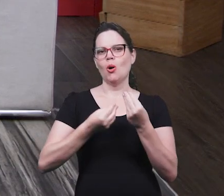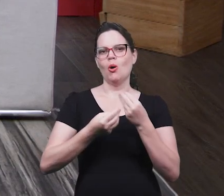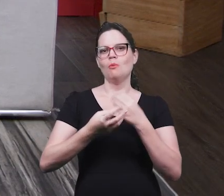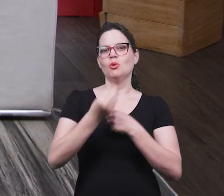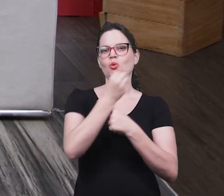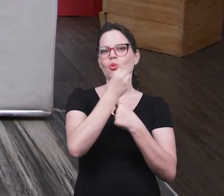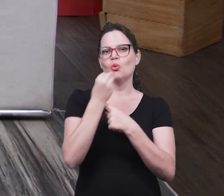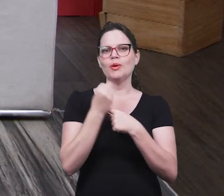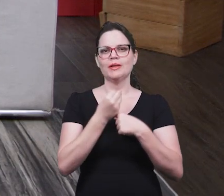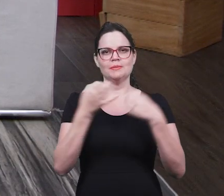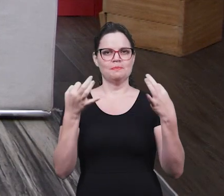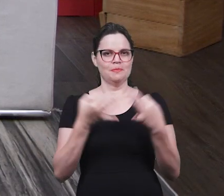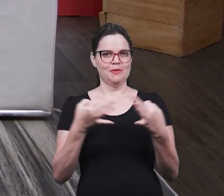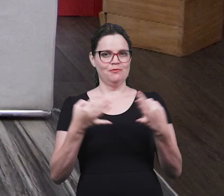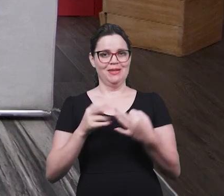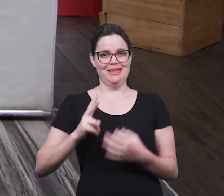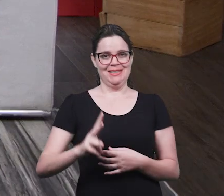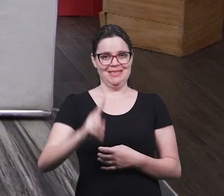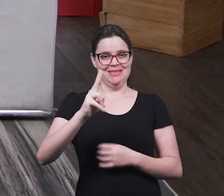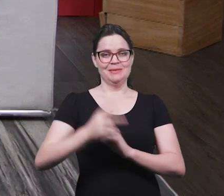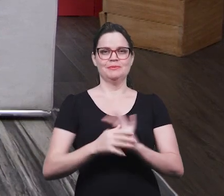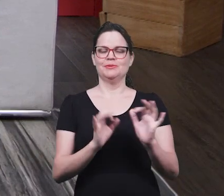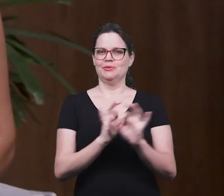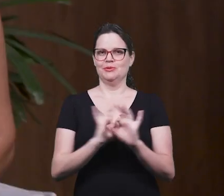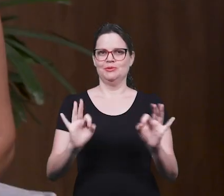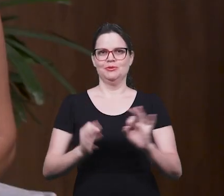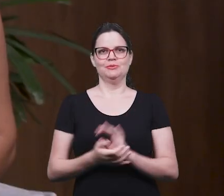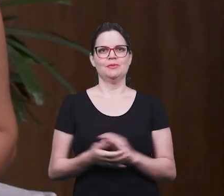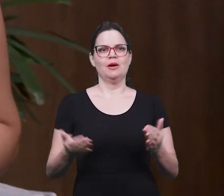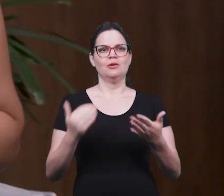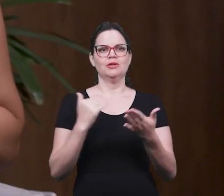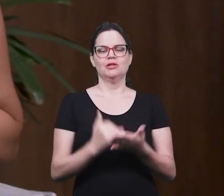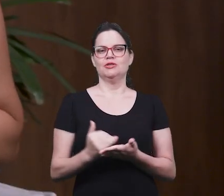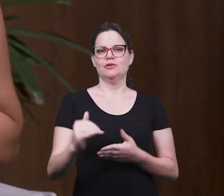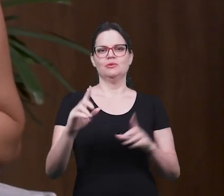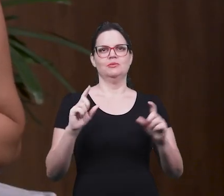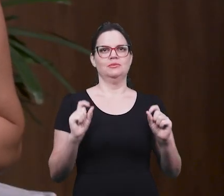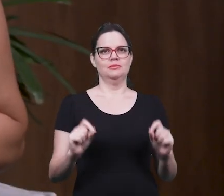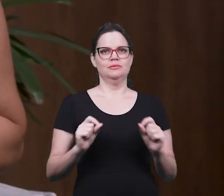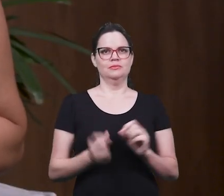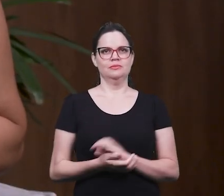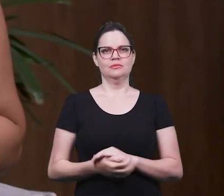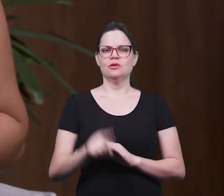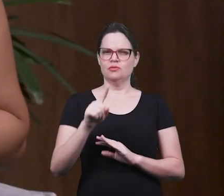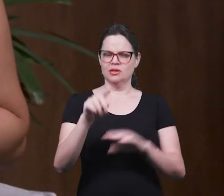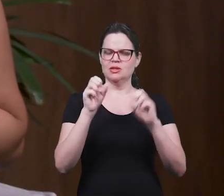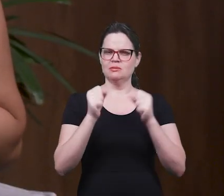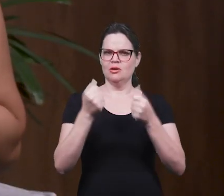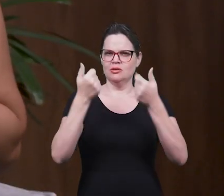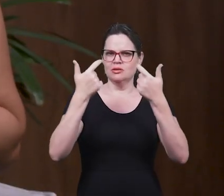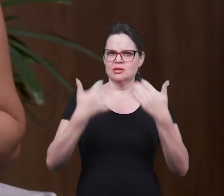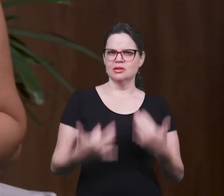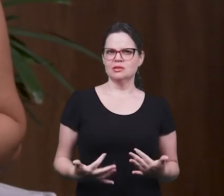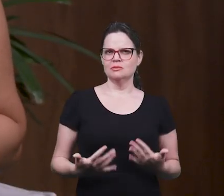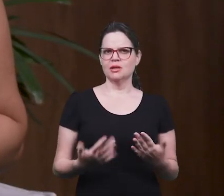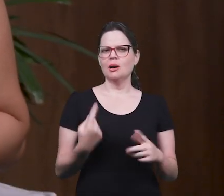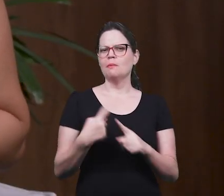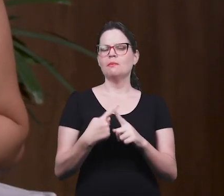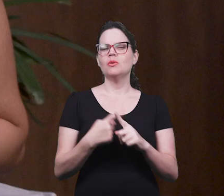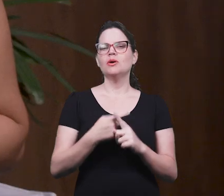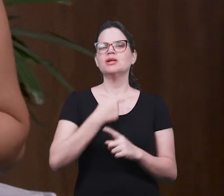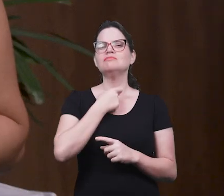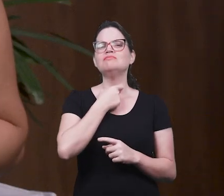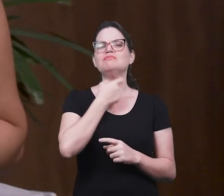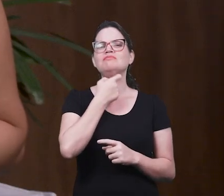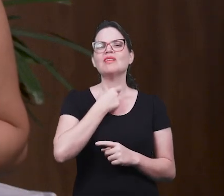ali a sua voz para que esteja sempre perfeita. Ótimo, e nós vamos começar querendo saber o seguinte. Você pode nos esclarecer por que